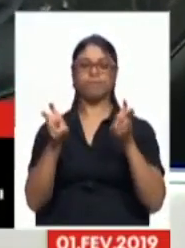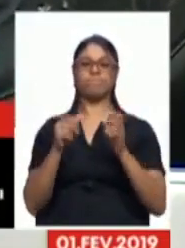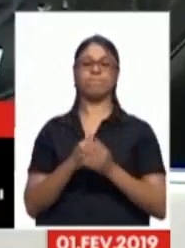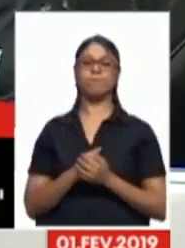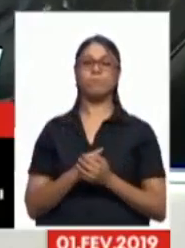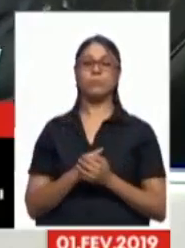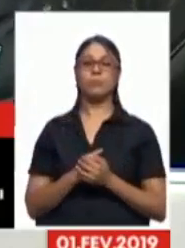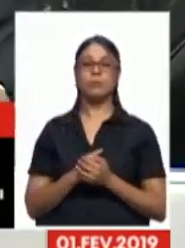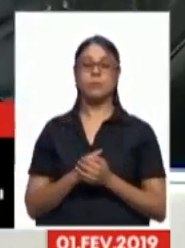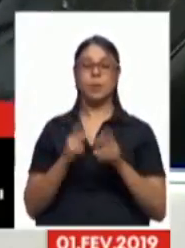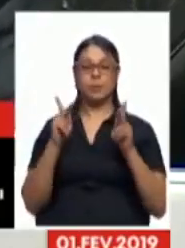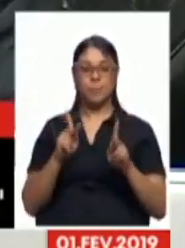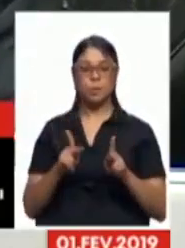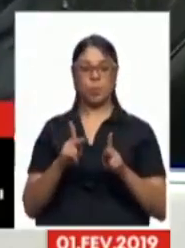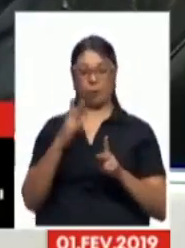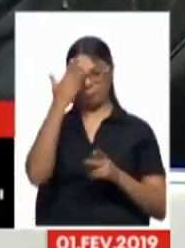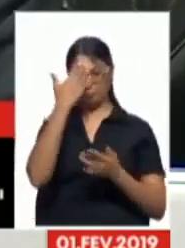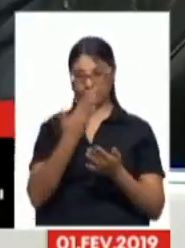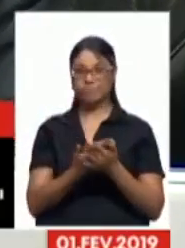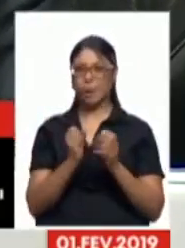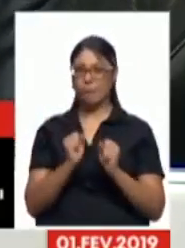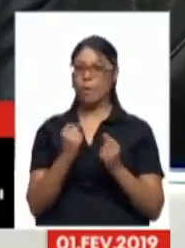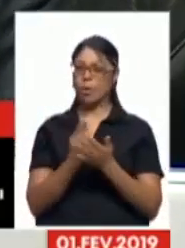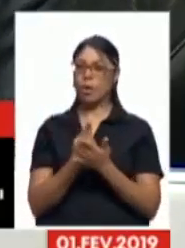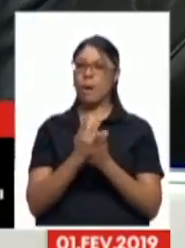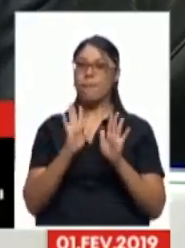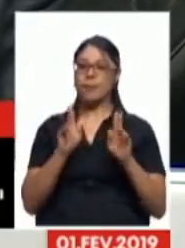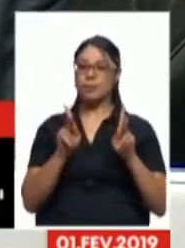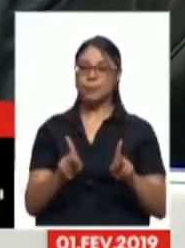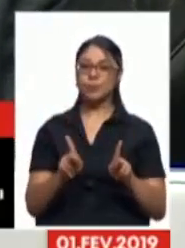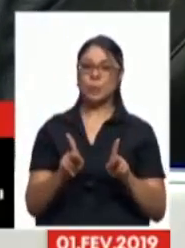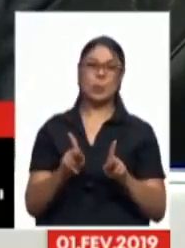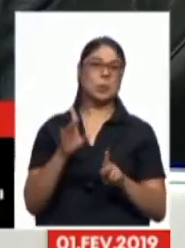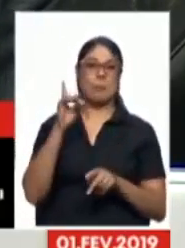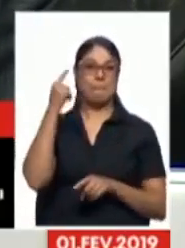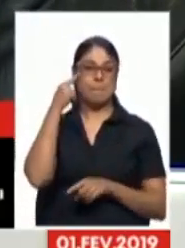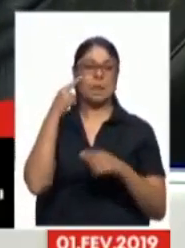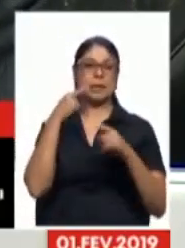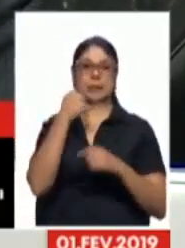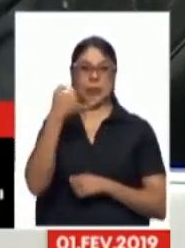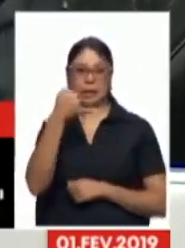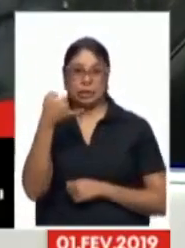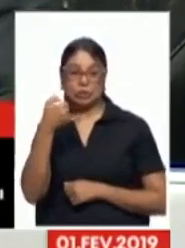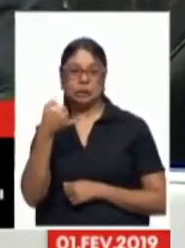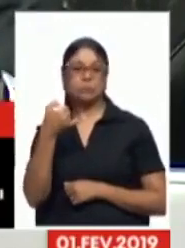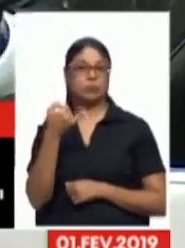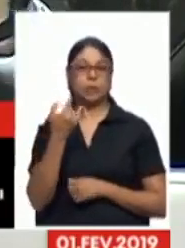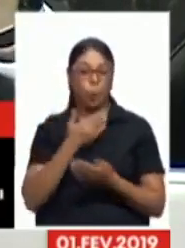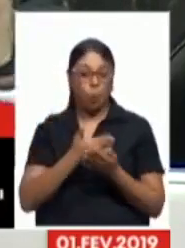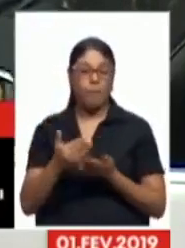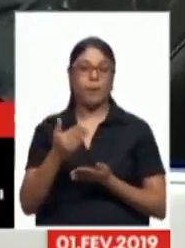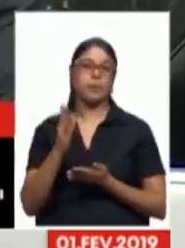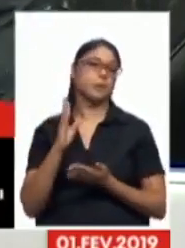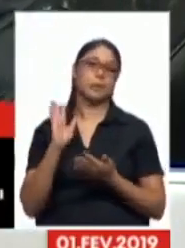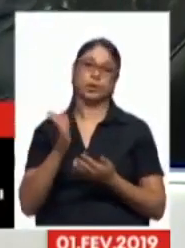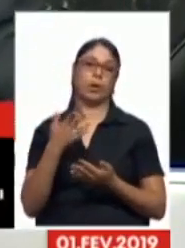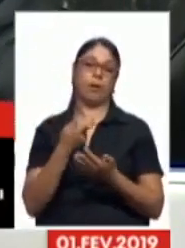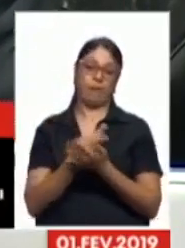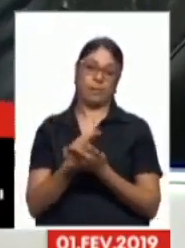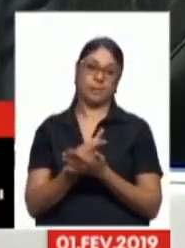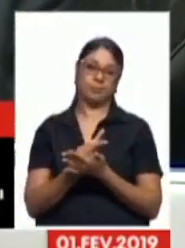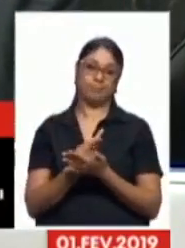o otimista pode errar, mas o pessimista já começa errando. Não,